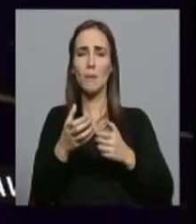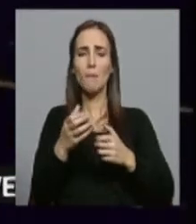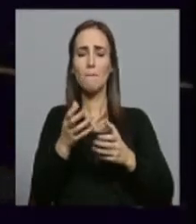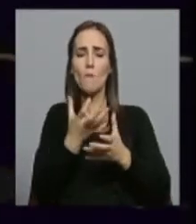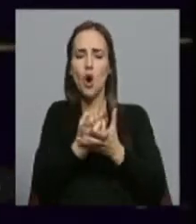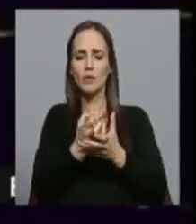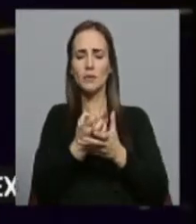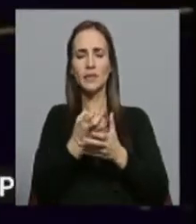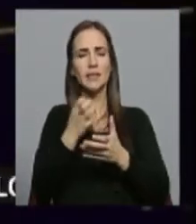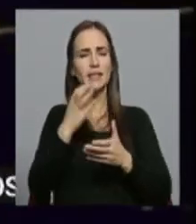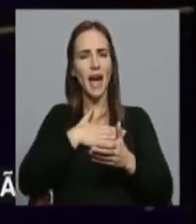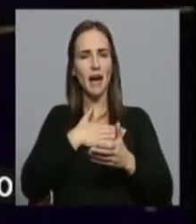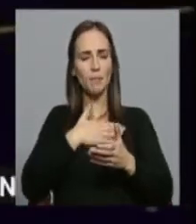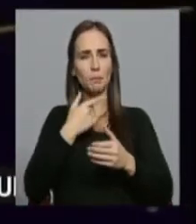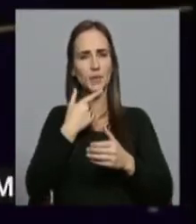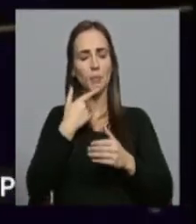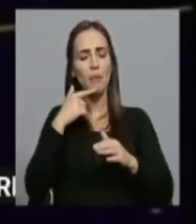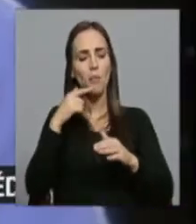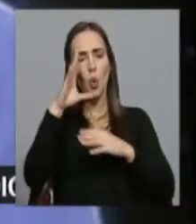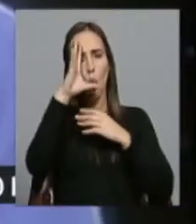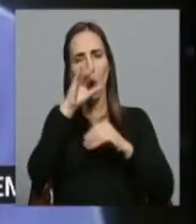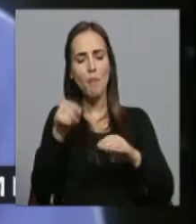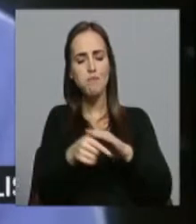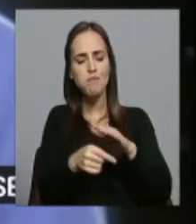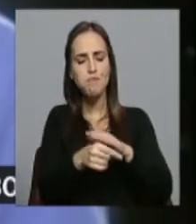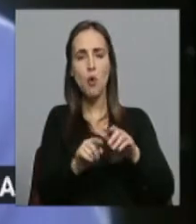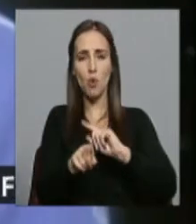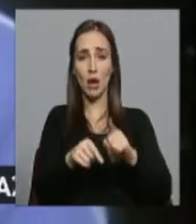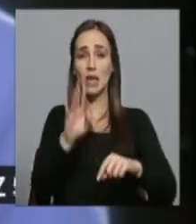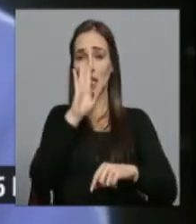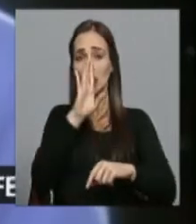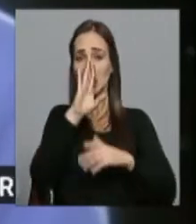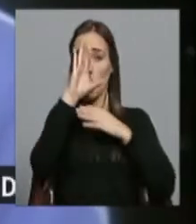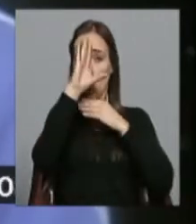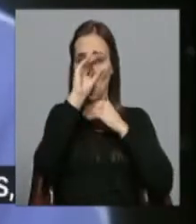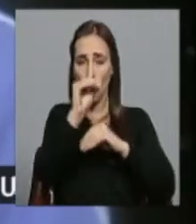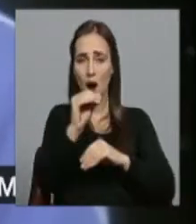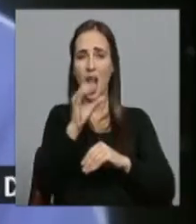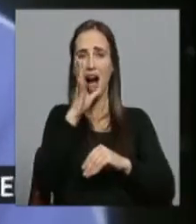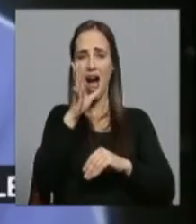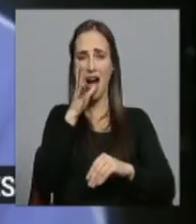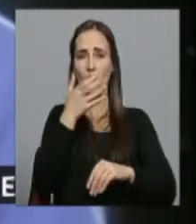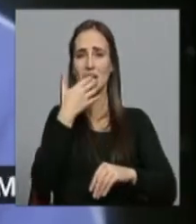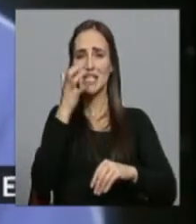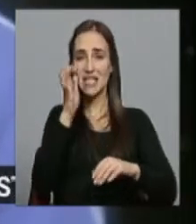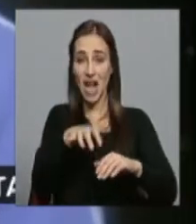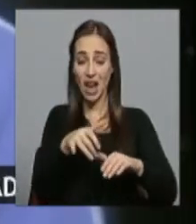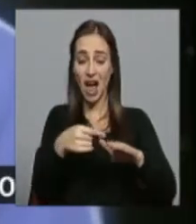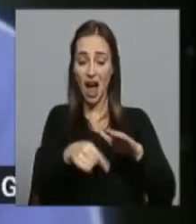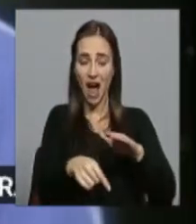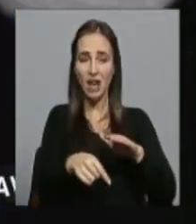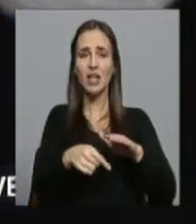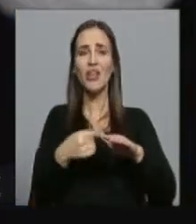por baixo das superfícies dessas luas. E se essas luas tiverem um corpo de água salgada, então cria aquilo que chama um campo